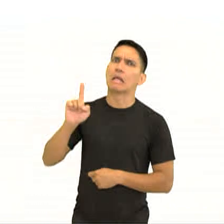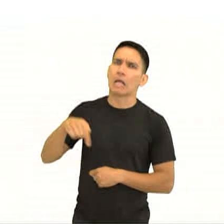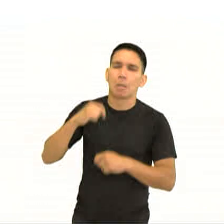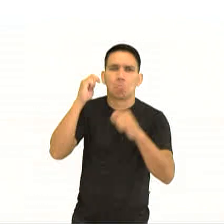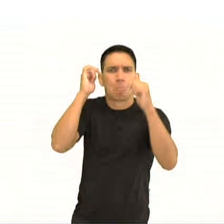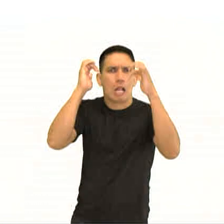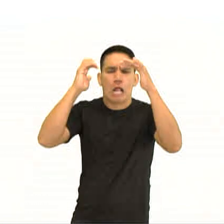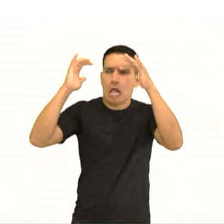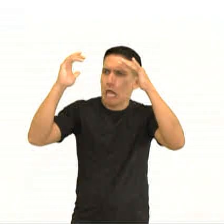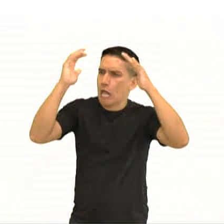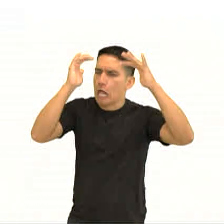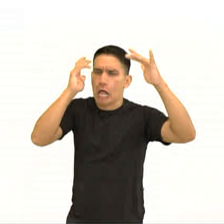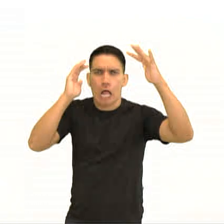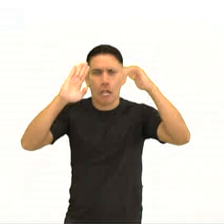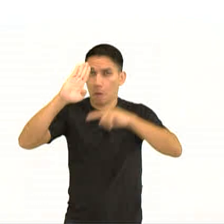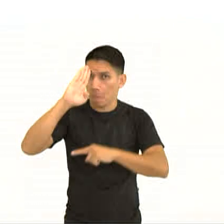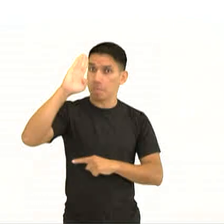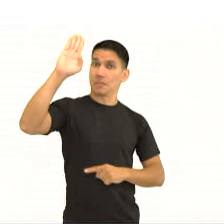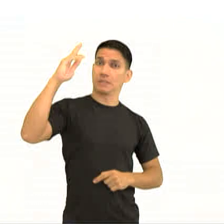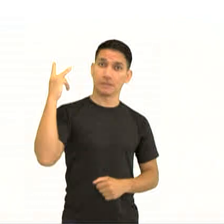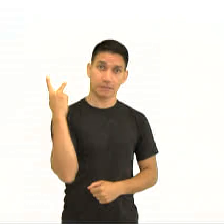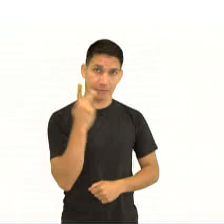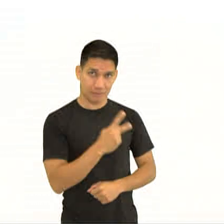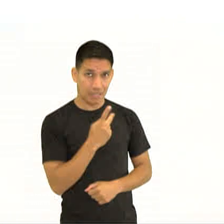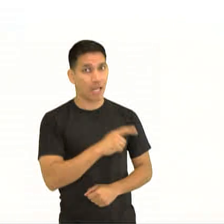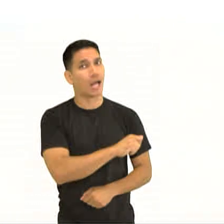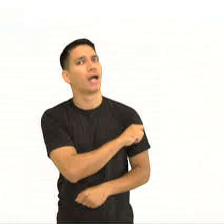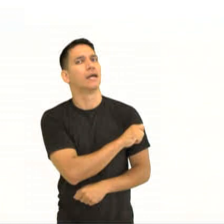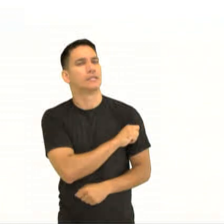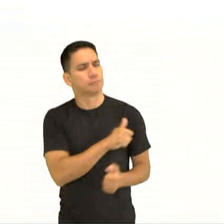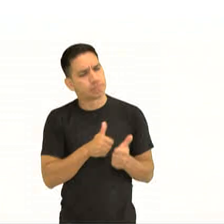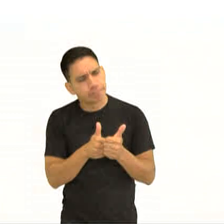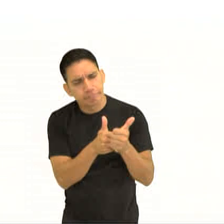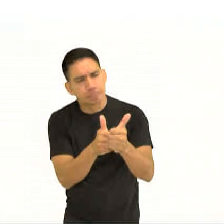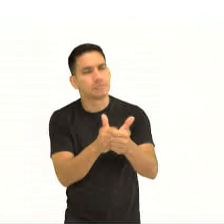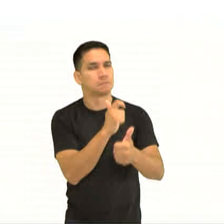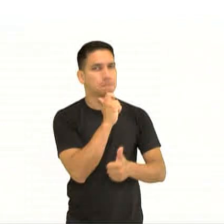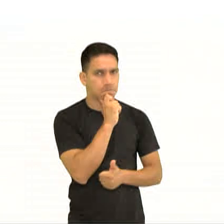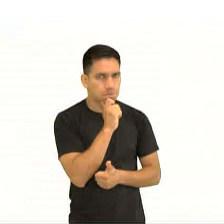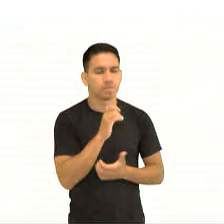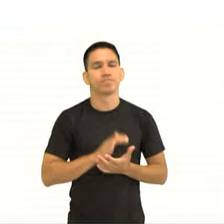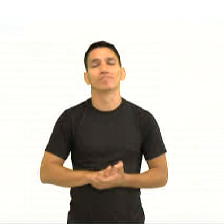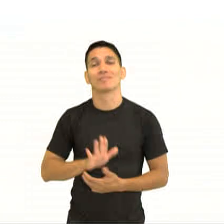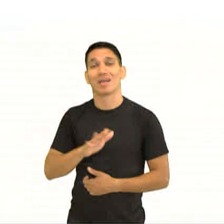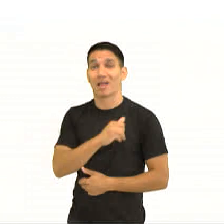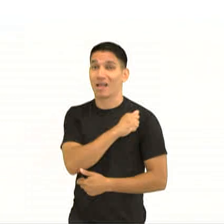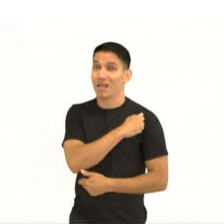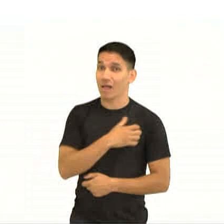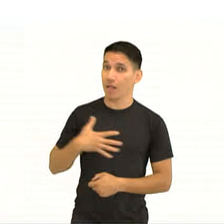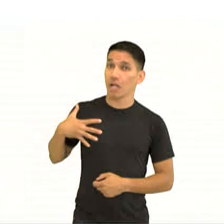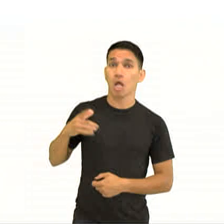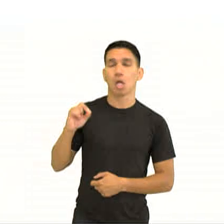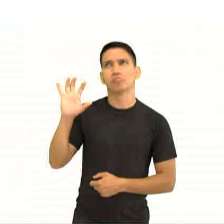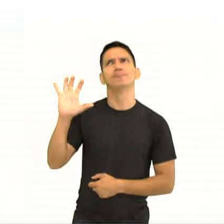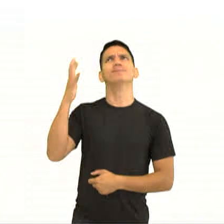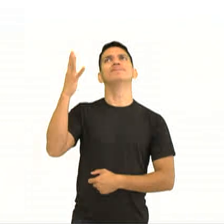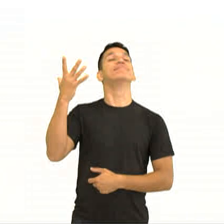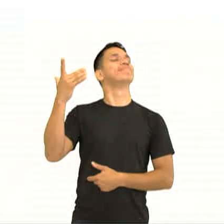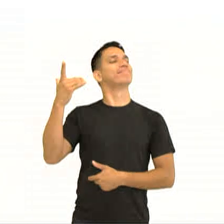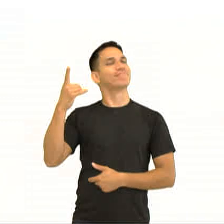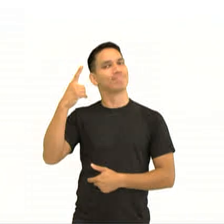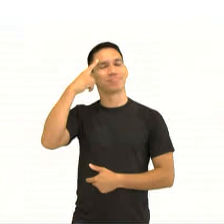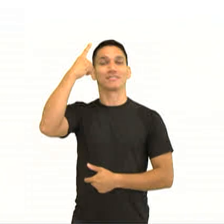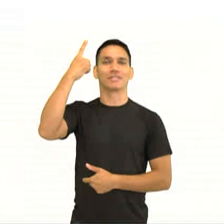daquela academia, o principal discípulo de Platão, né? E ele acaba aceitando